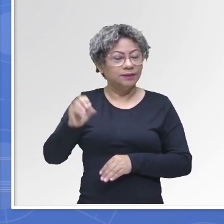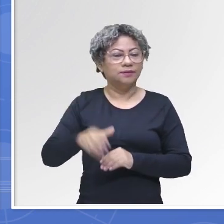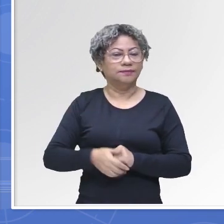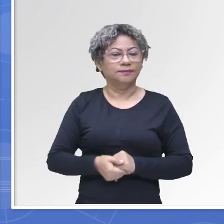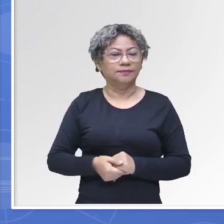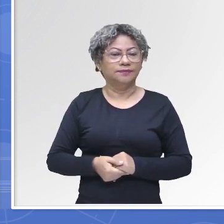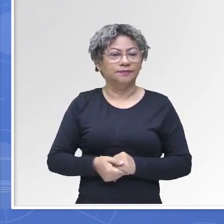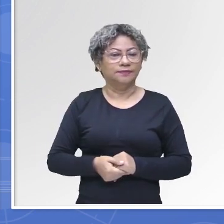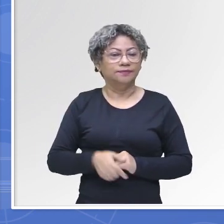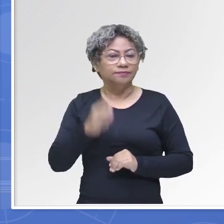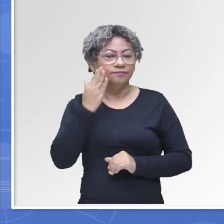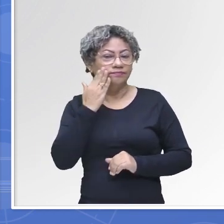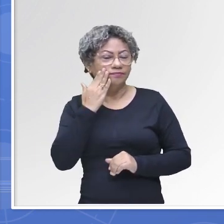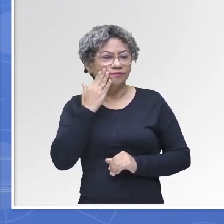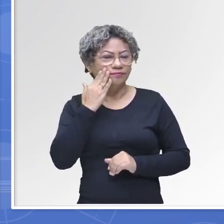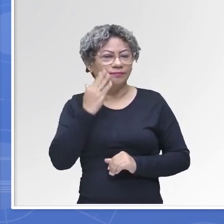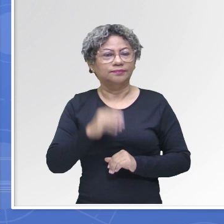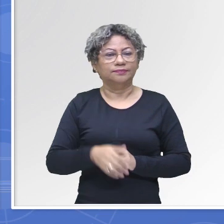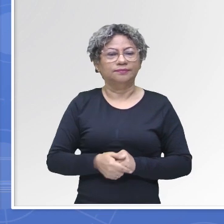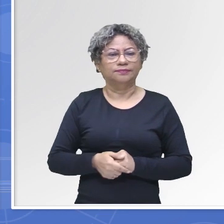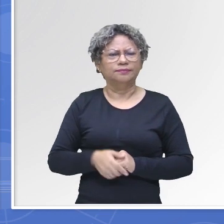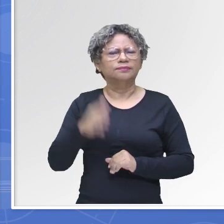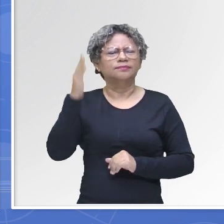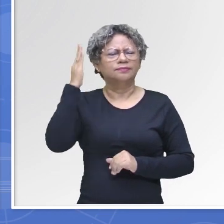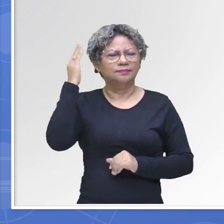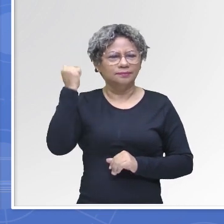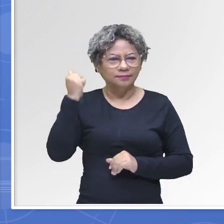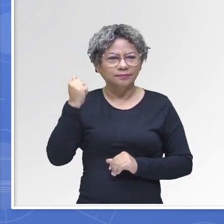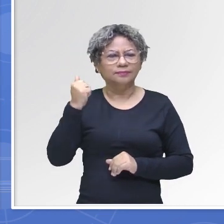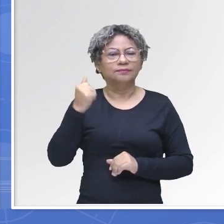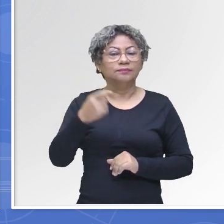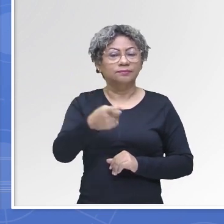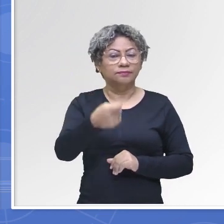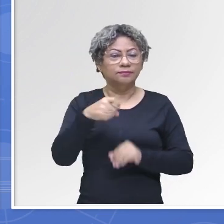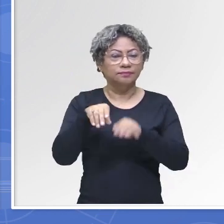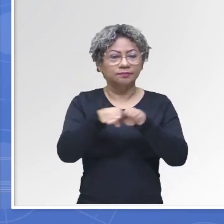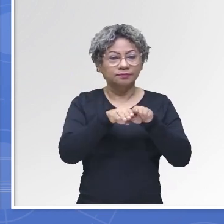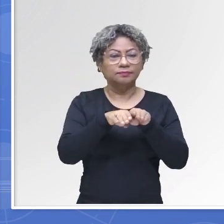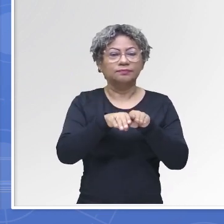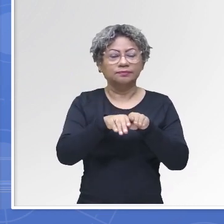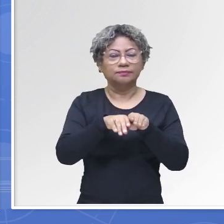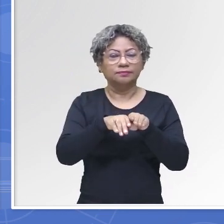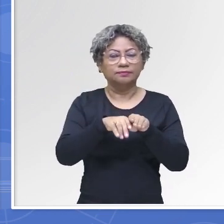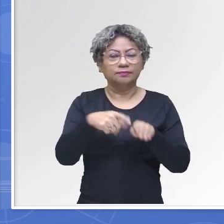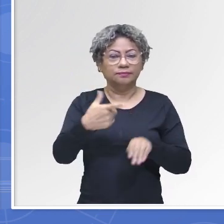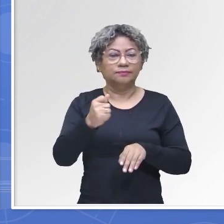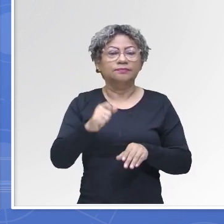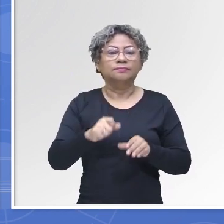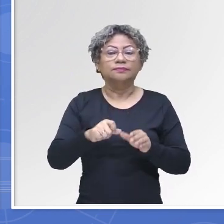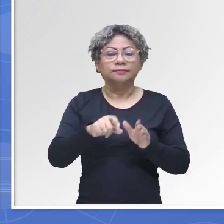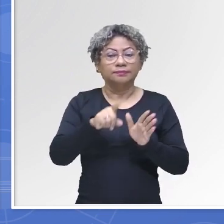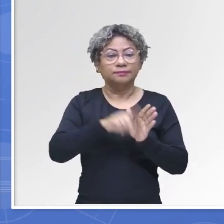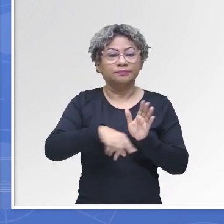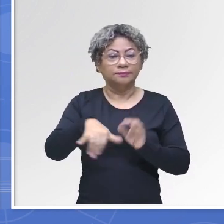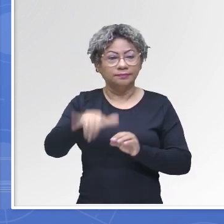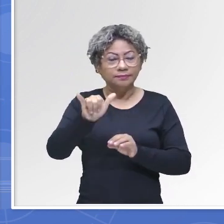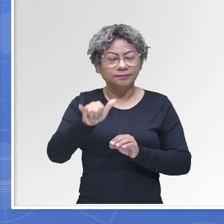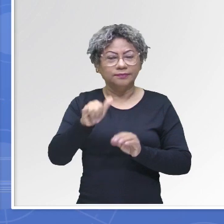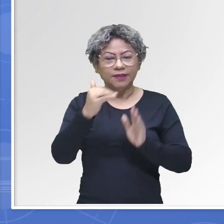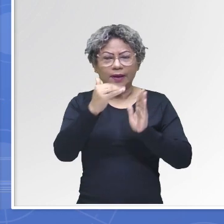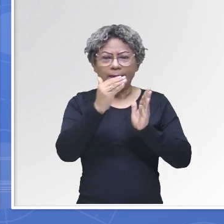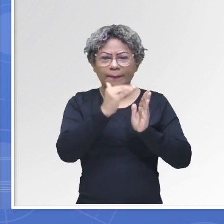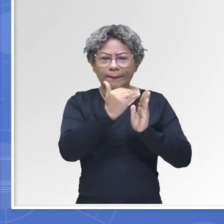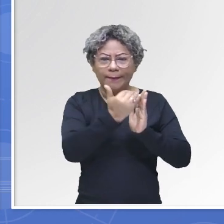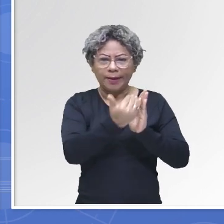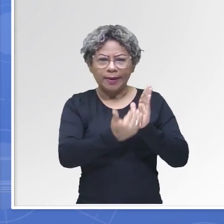E aí você vai vir, você já sabe que x é igual a 20 menos y. 20 menos 10, x é igual a 10. Então, a